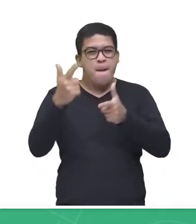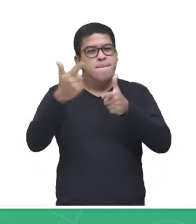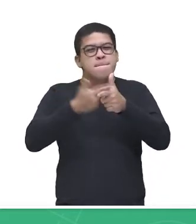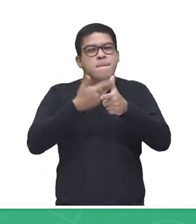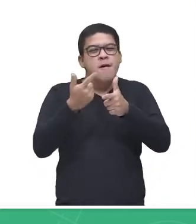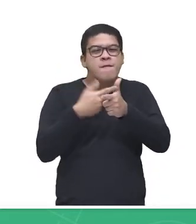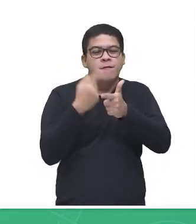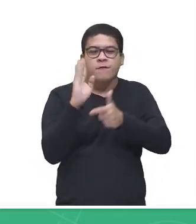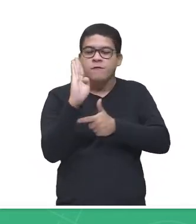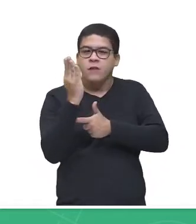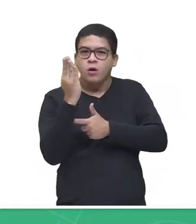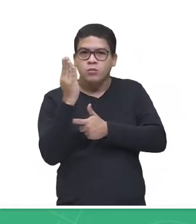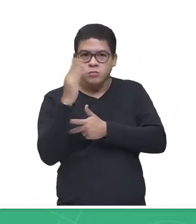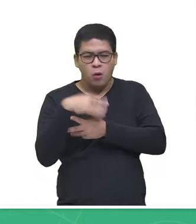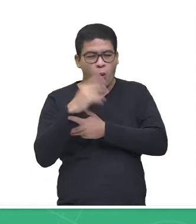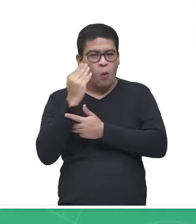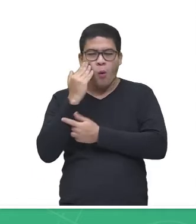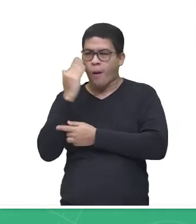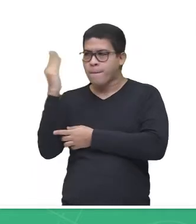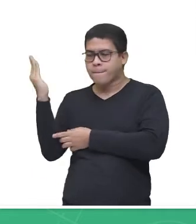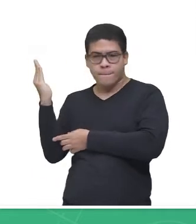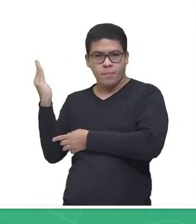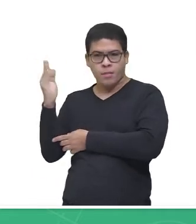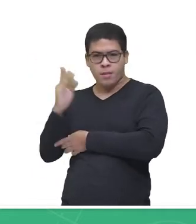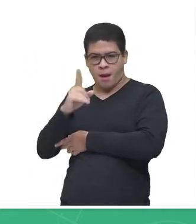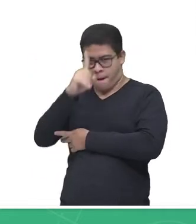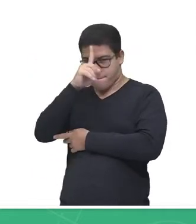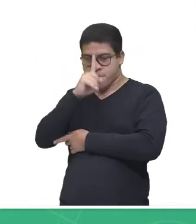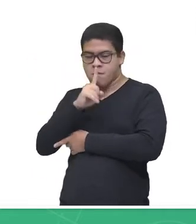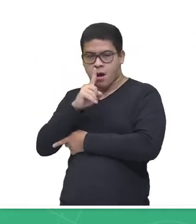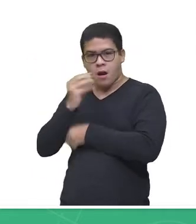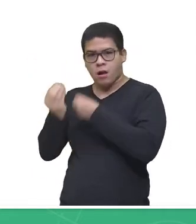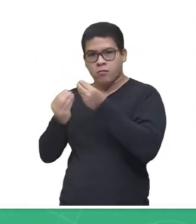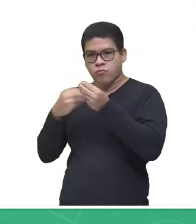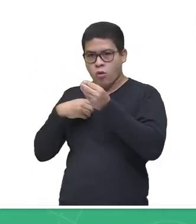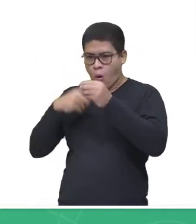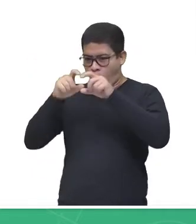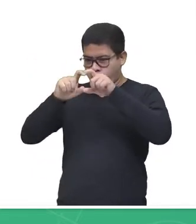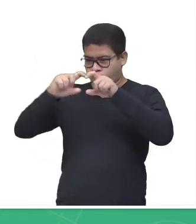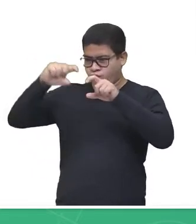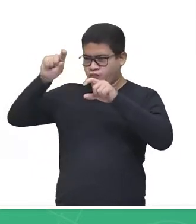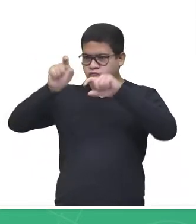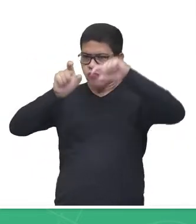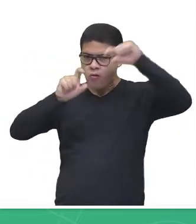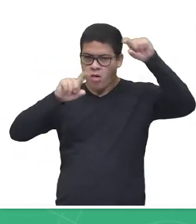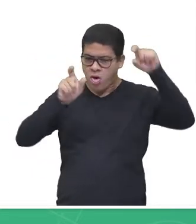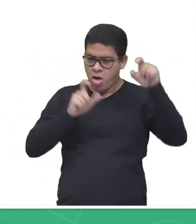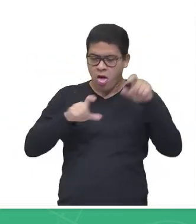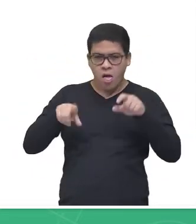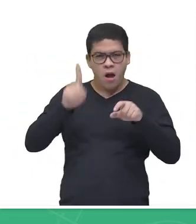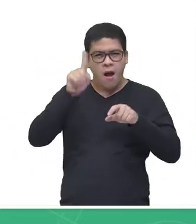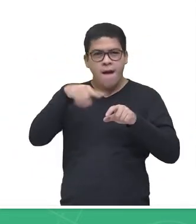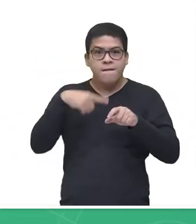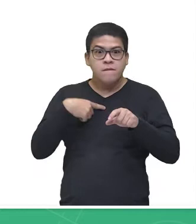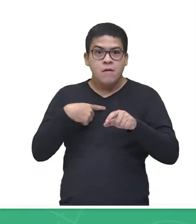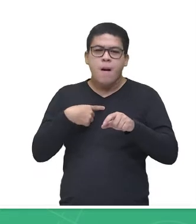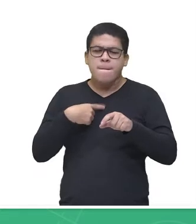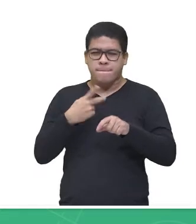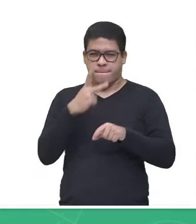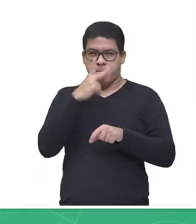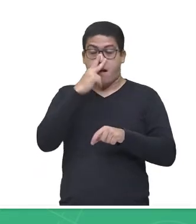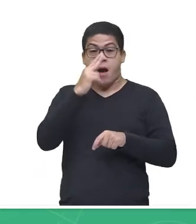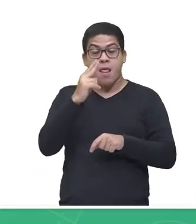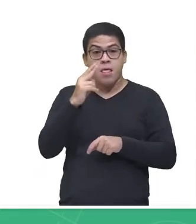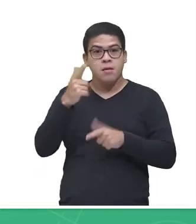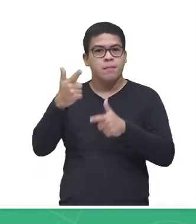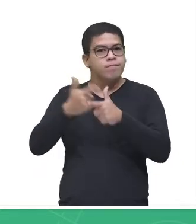todas, elas vão realizar esse movimento, né? Então, elas vão formando falsos pés, que é quando a membrana plasmática, olha